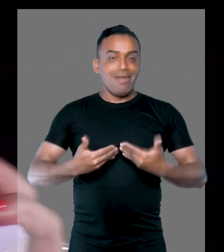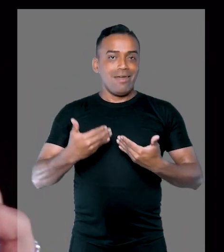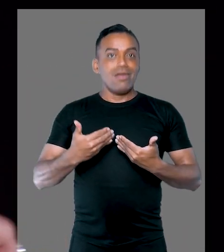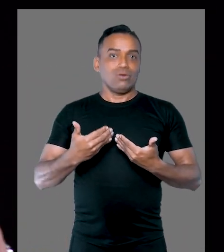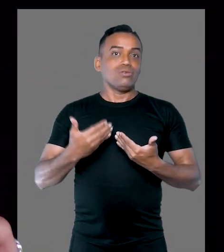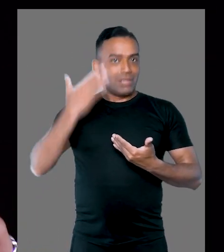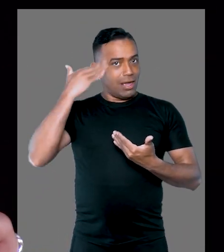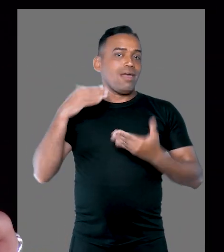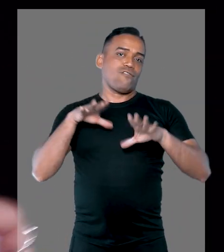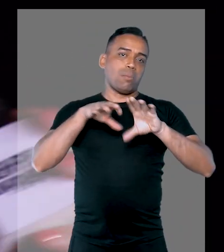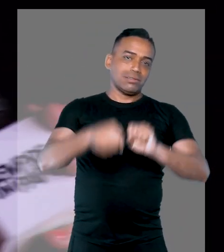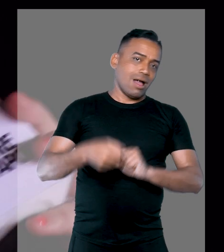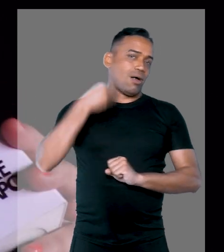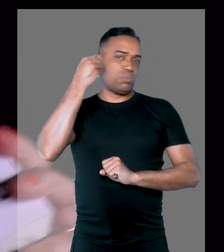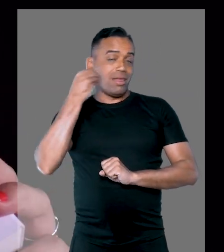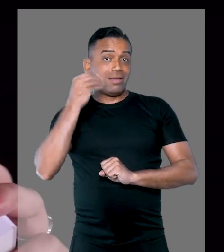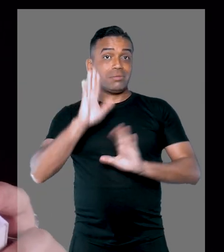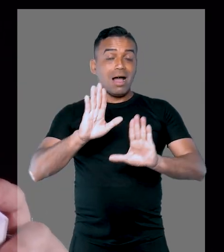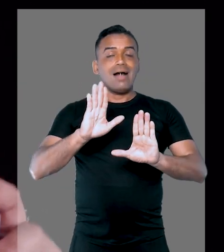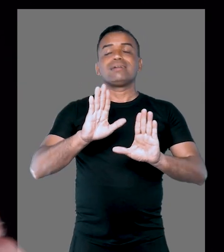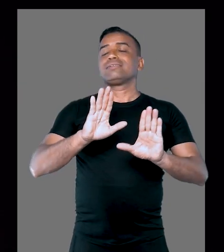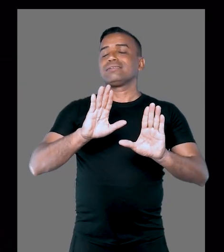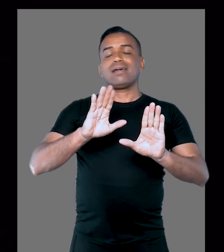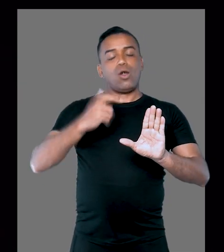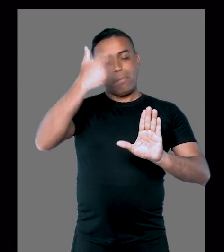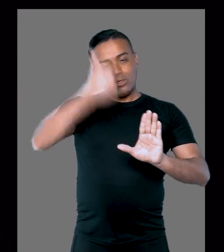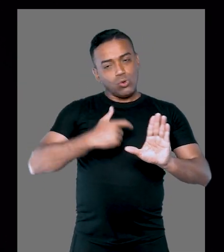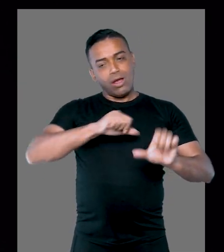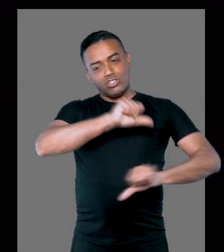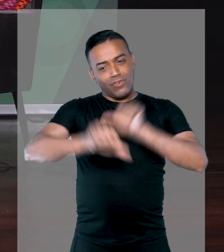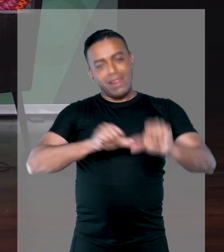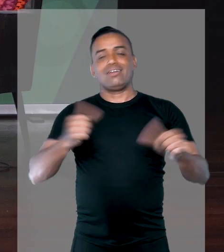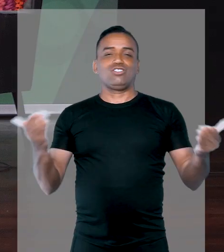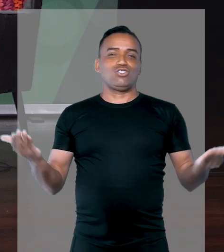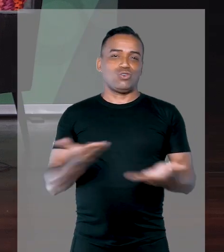rótulos, mas eu sou uma pessoa diferente do que quando eu escrevi o livro.